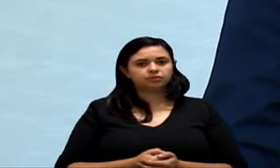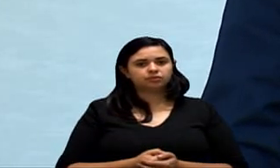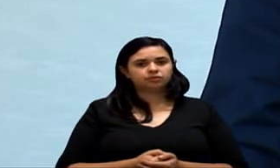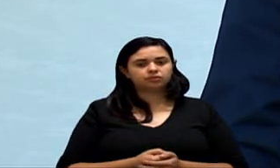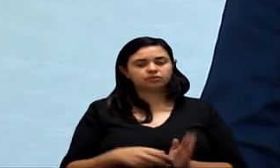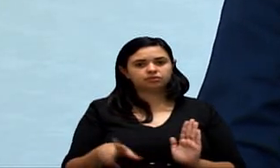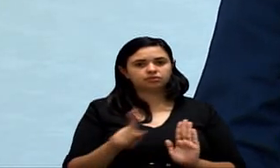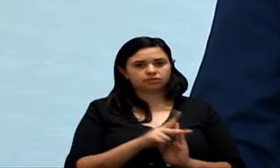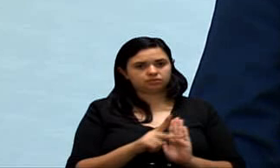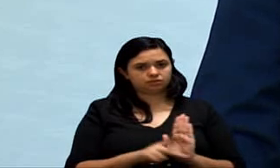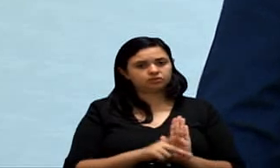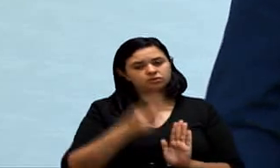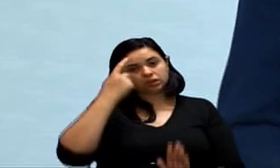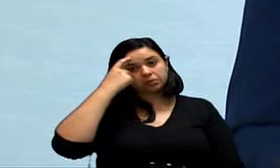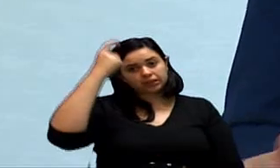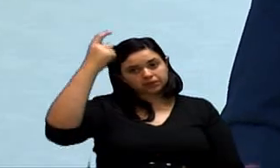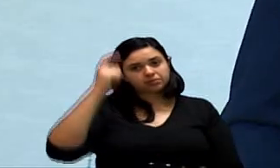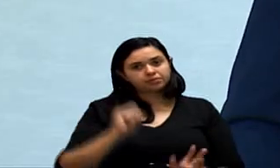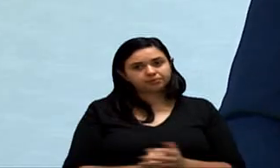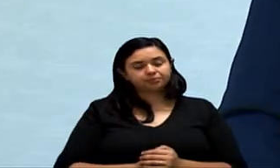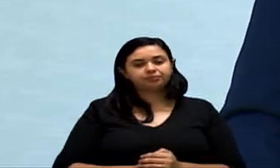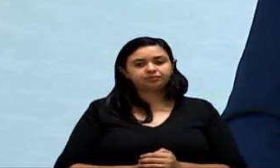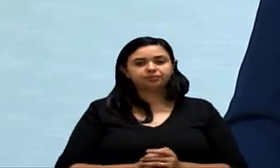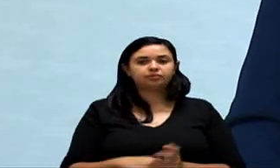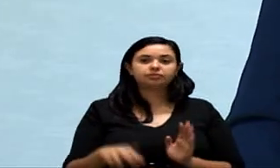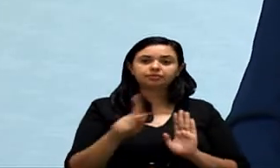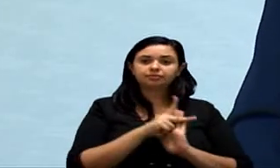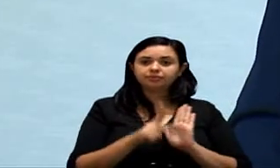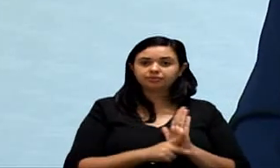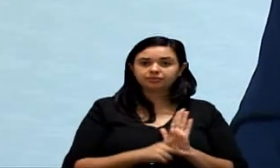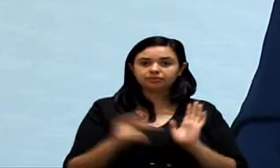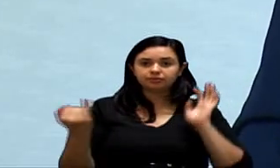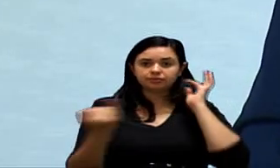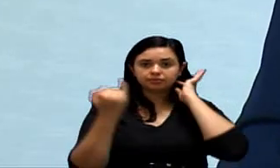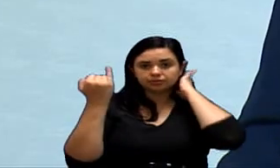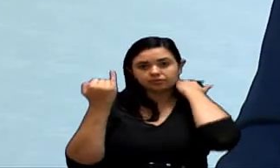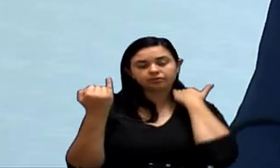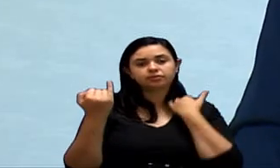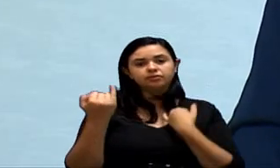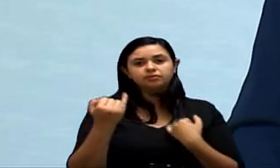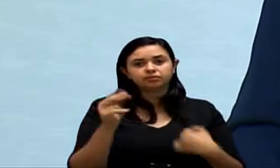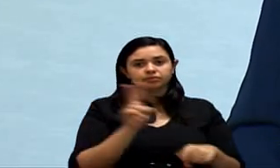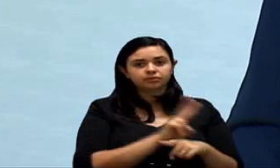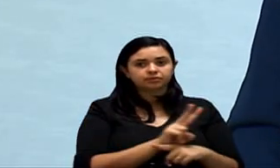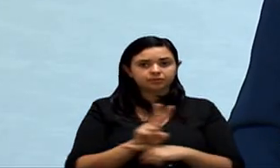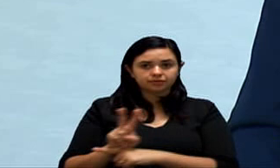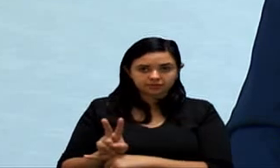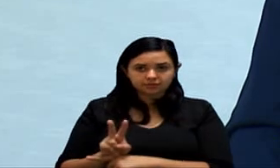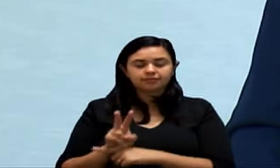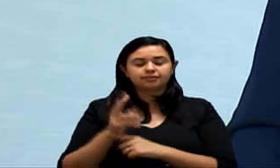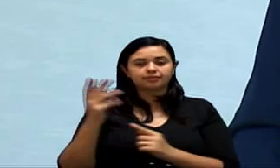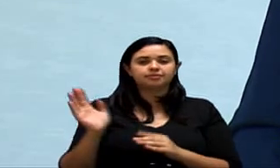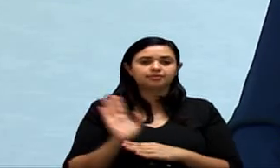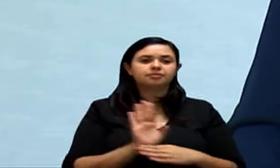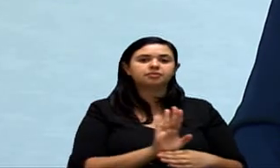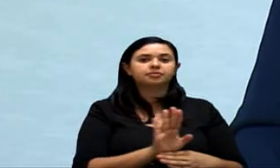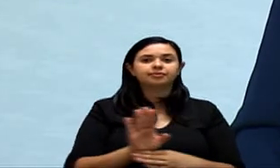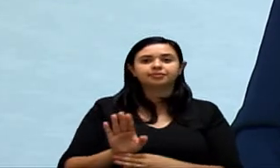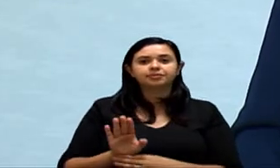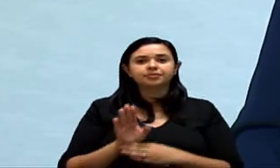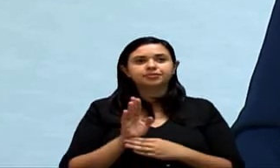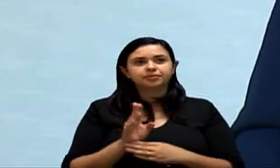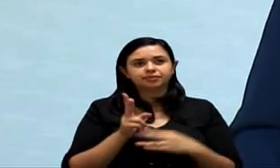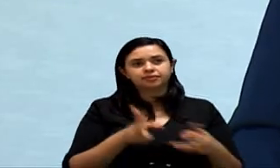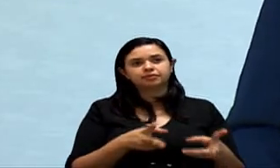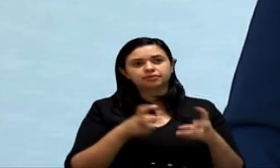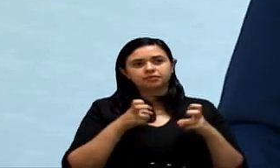projeto, só para relembrar, né, é um projeto importante para fiscalização, né, para ajudar aí a ver os